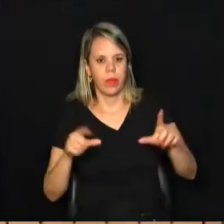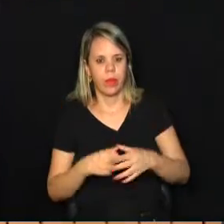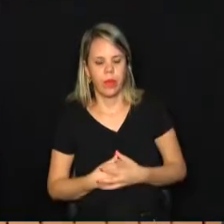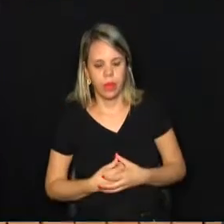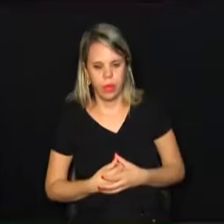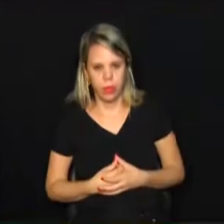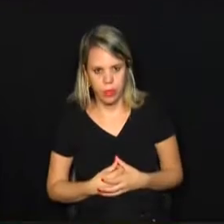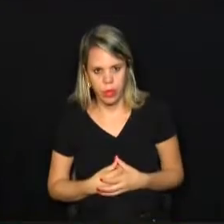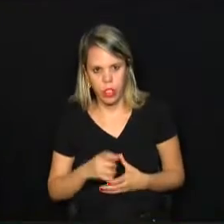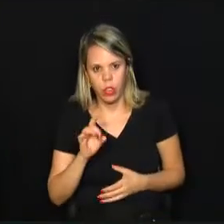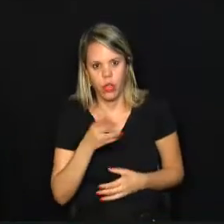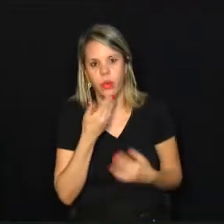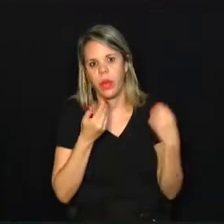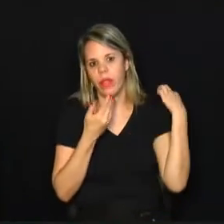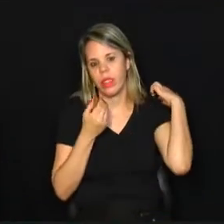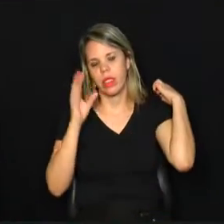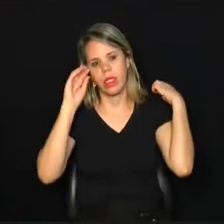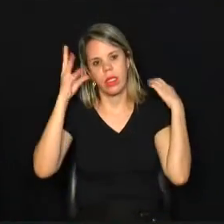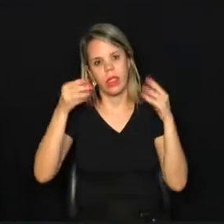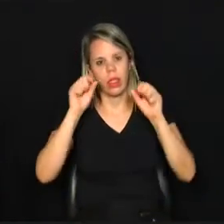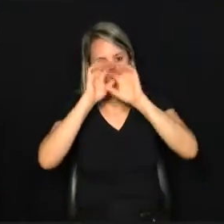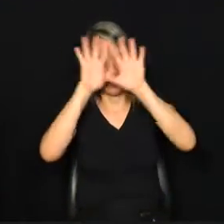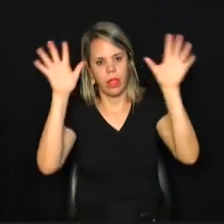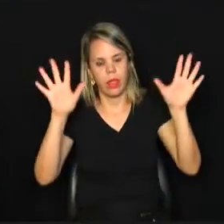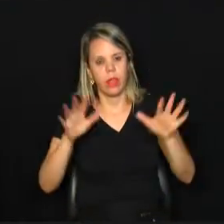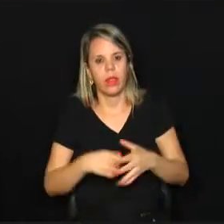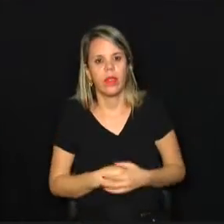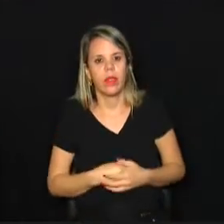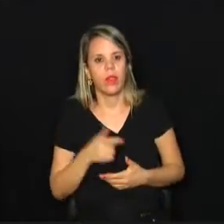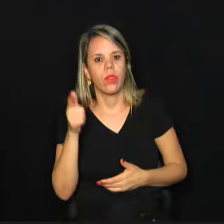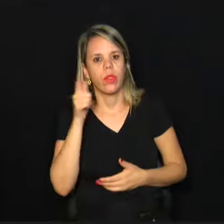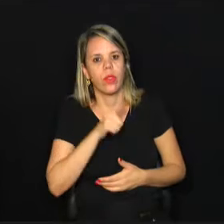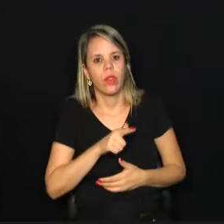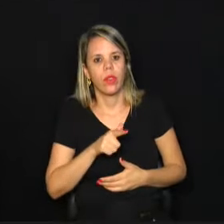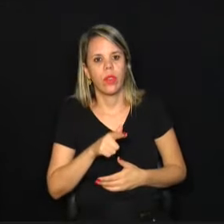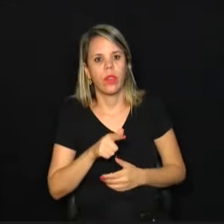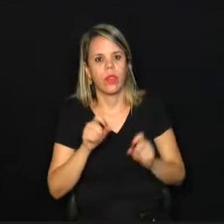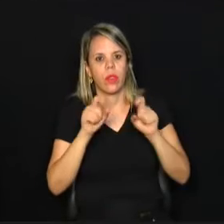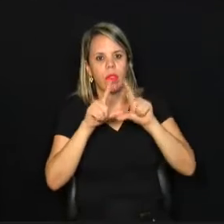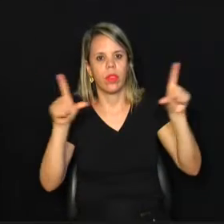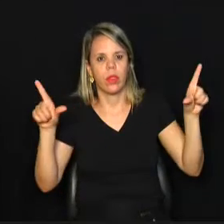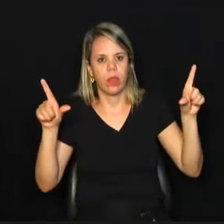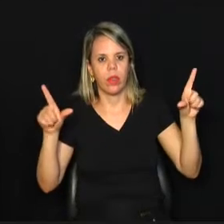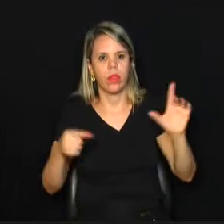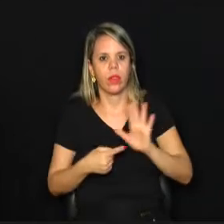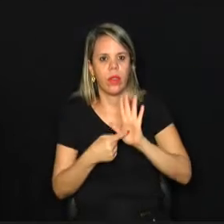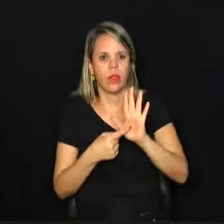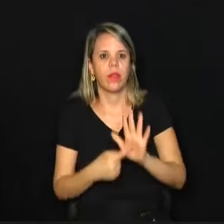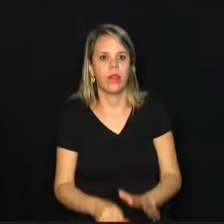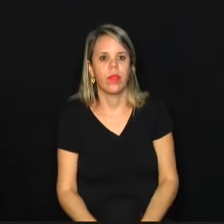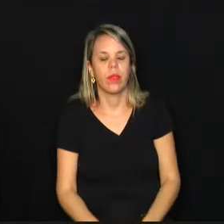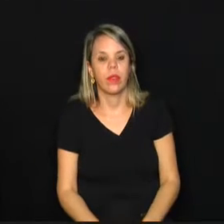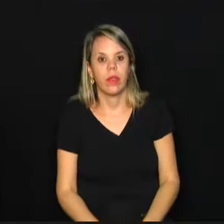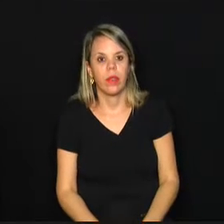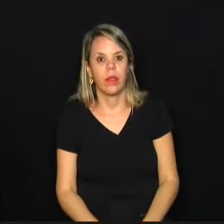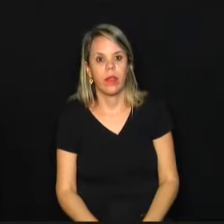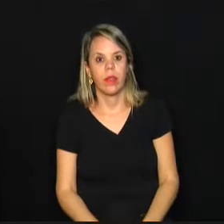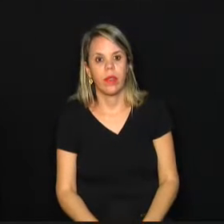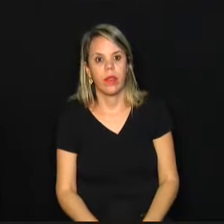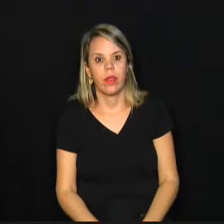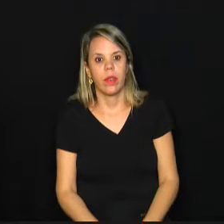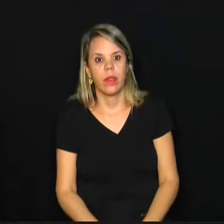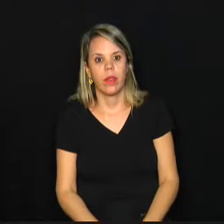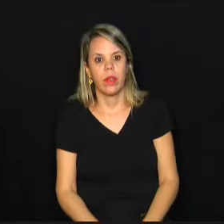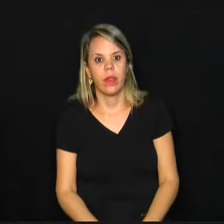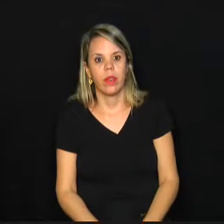só para facilitar o entendimento. Deixa eu ver se conseguimos botar no ar aí a nossa apresentação, senão eu vou falar